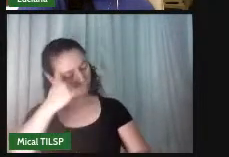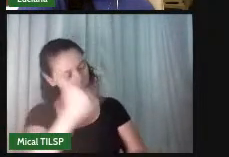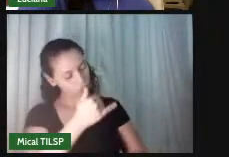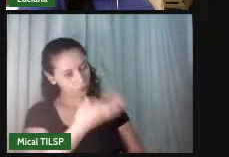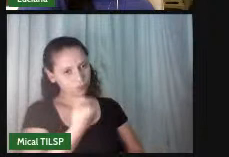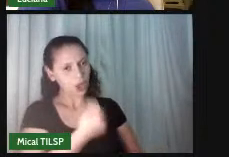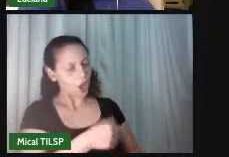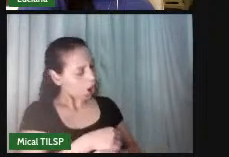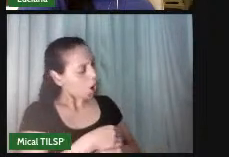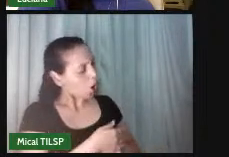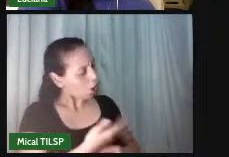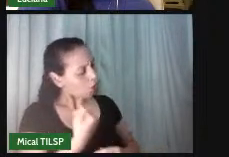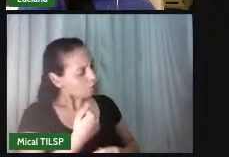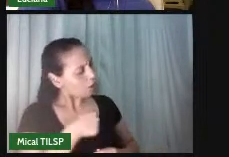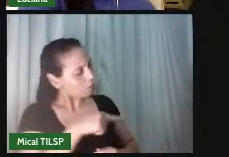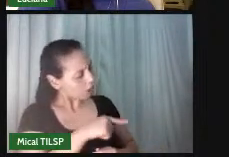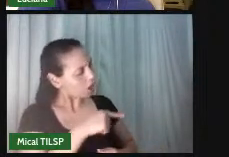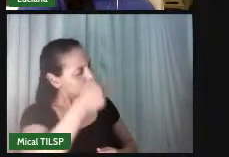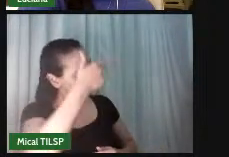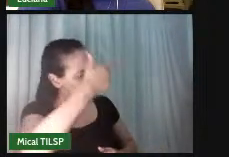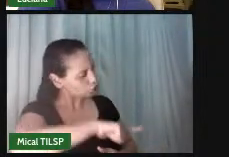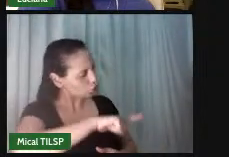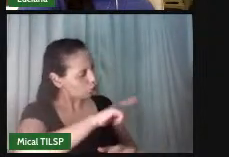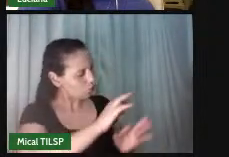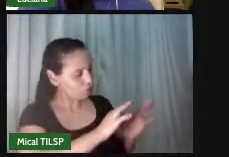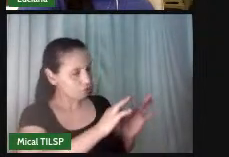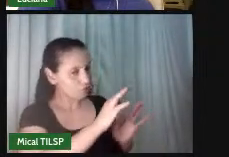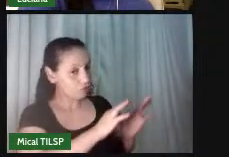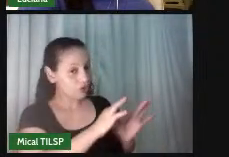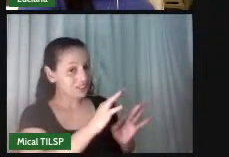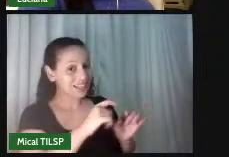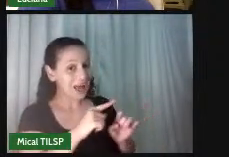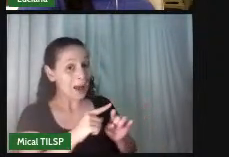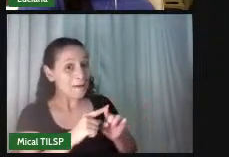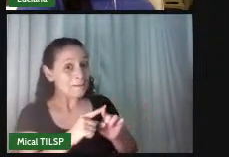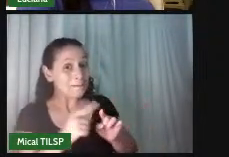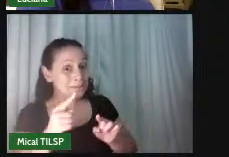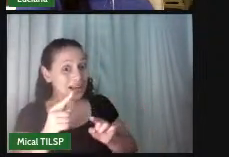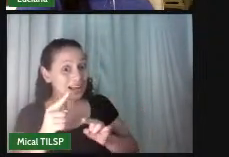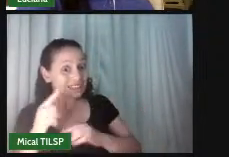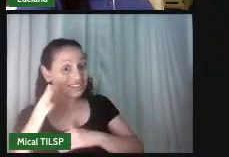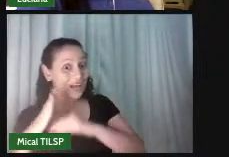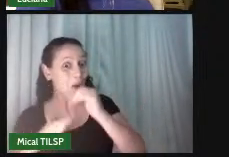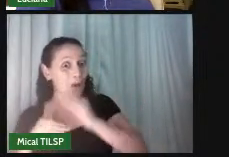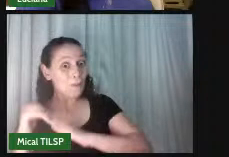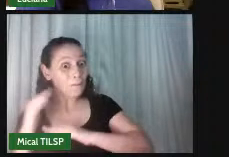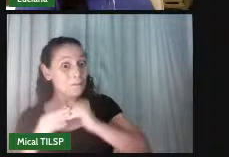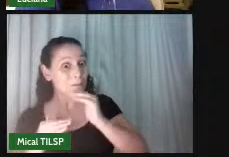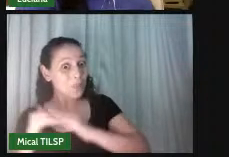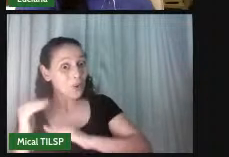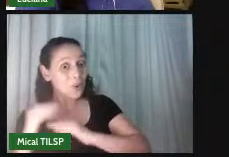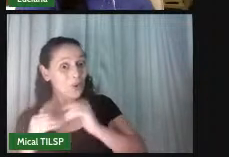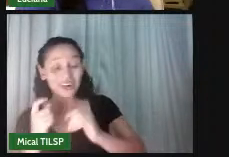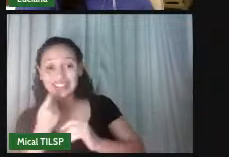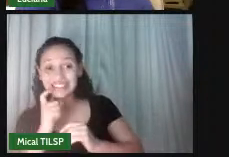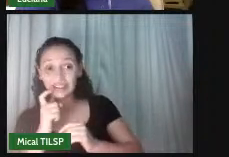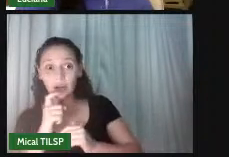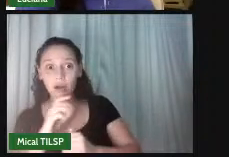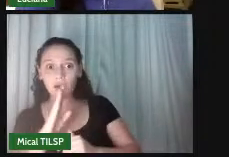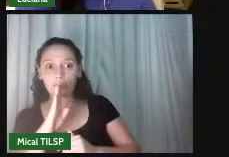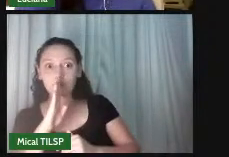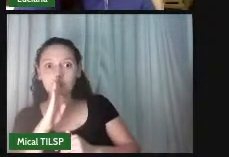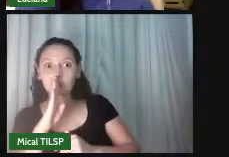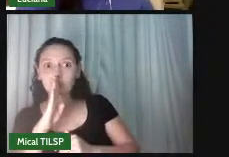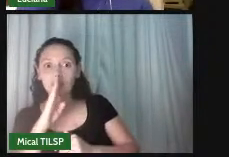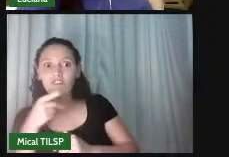algum, ele tocou no assunto da lima fraturada, ressalta-se. Esse dente continua doendo, você não para de reclamar,